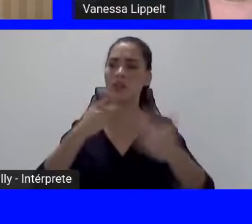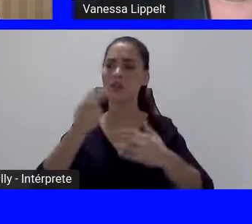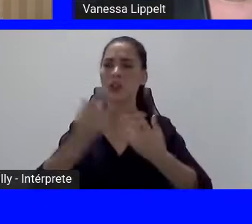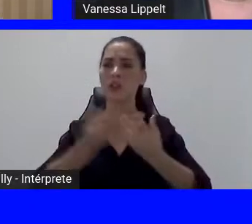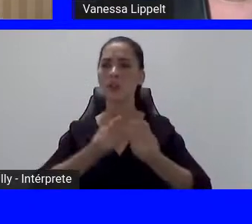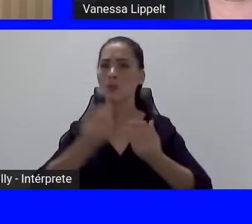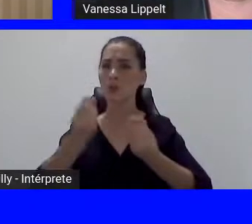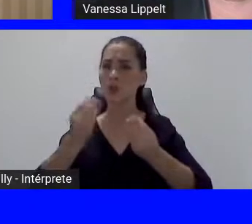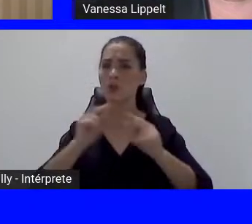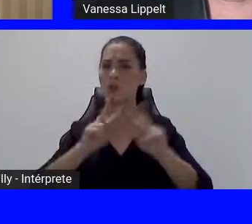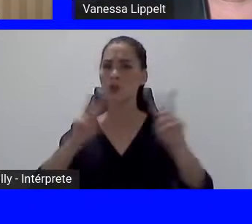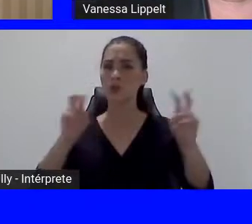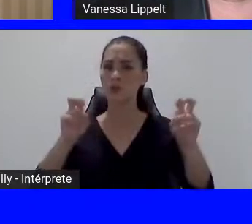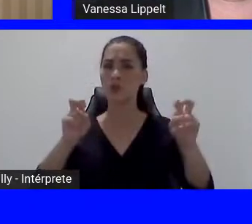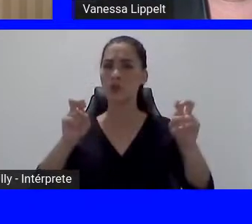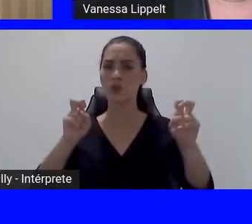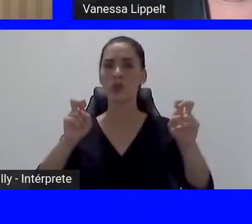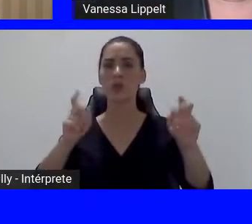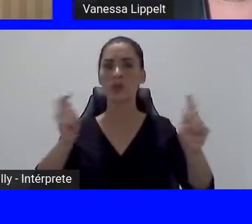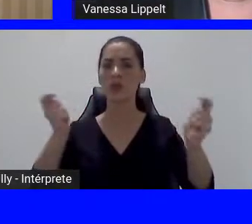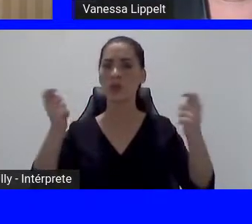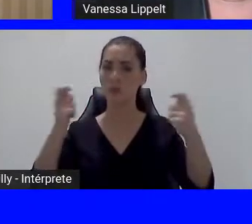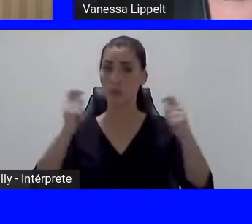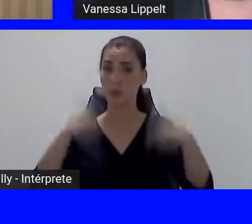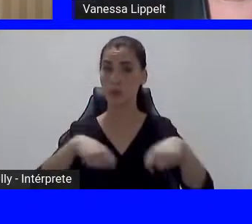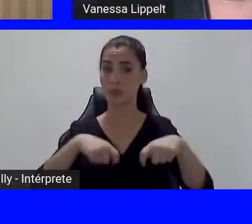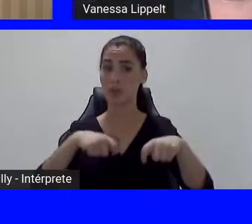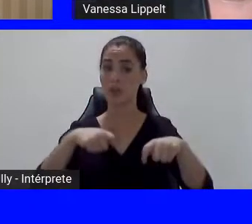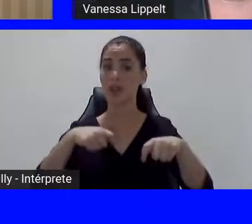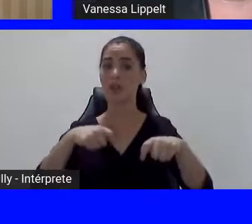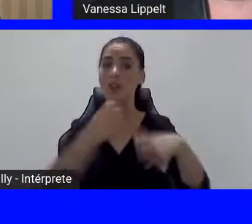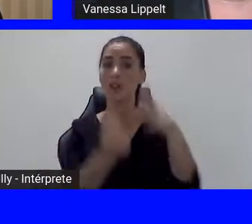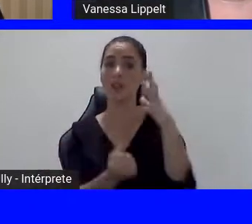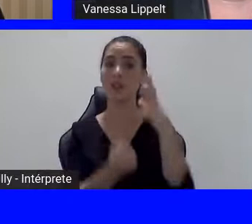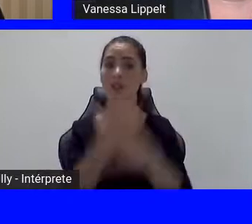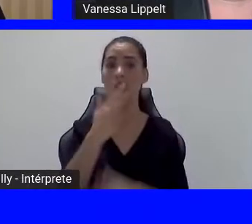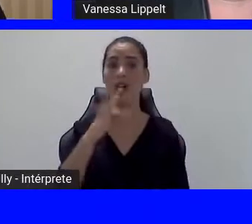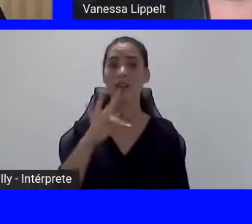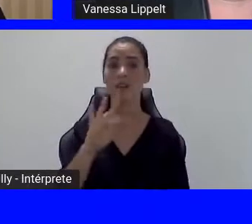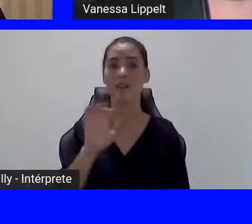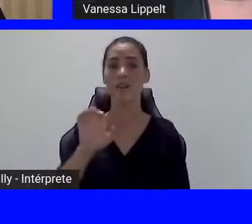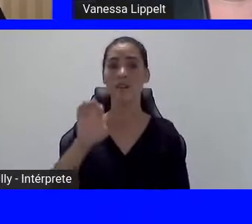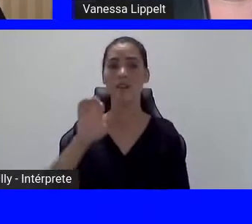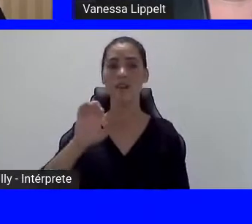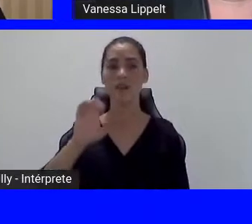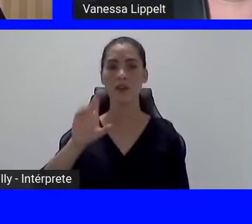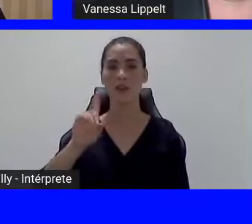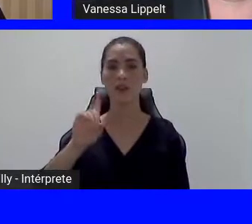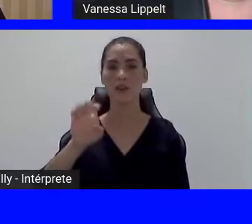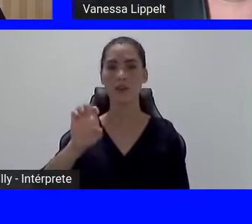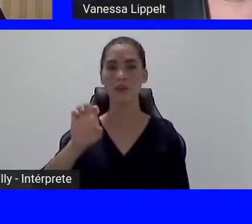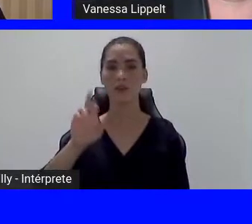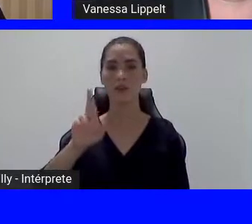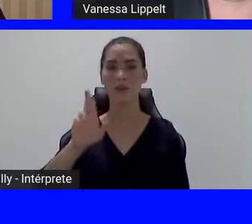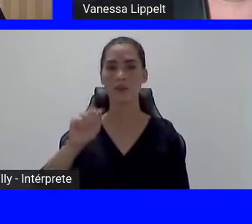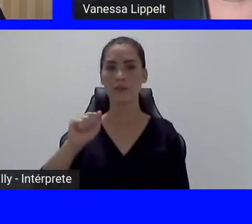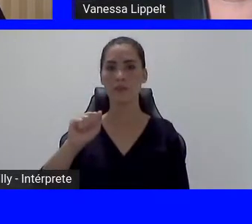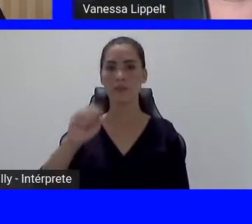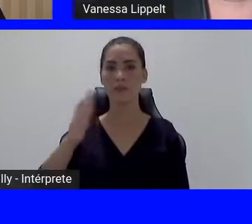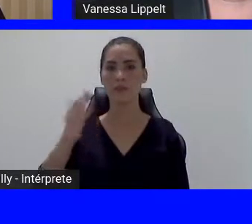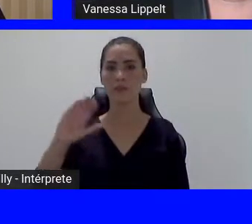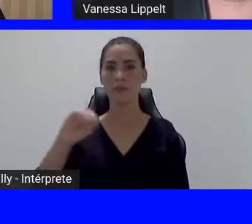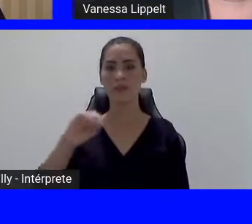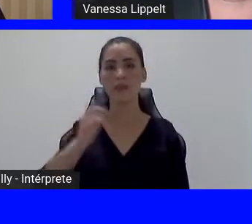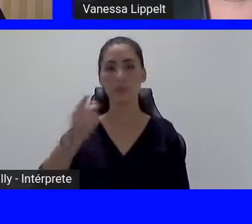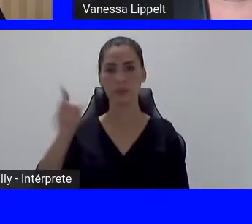formação das federações, né, da chamada federação. Né? Hoje há conversas que envolvem o MDB,